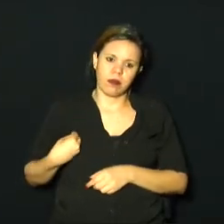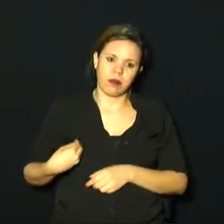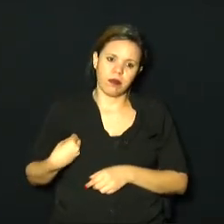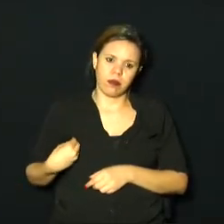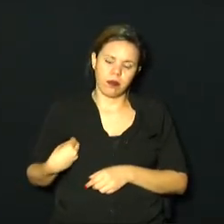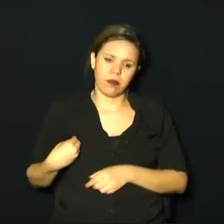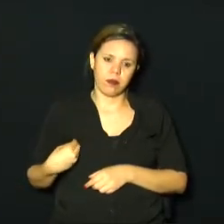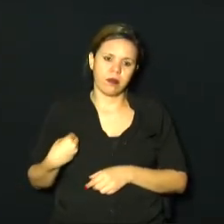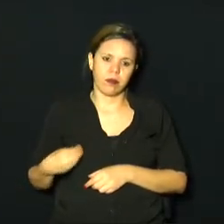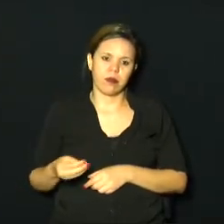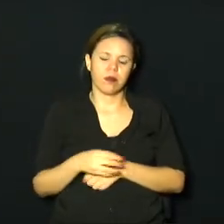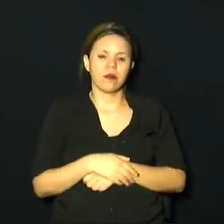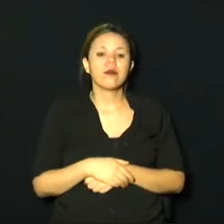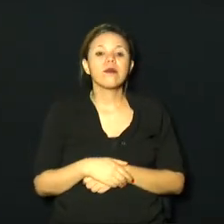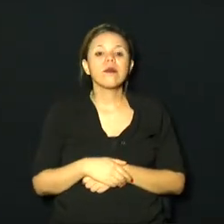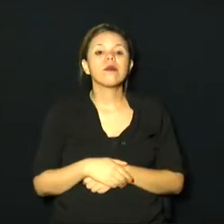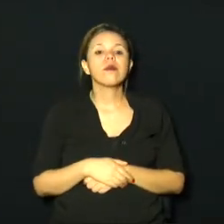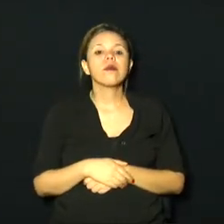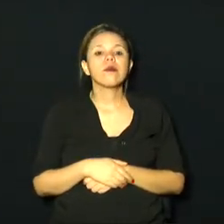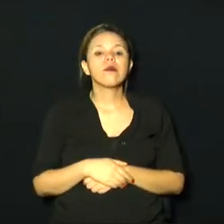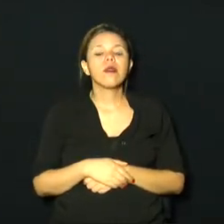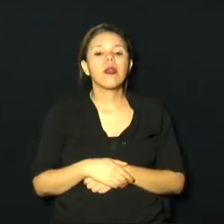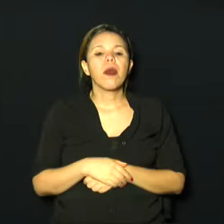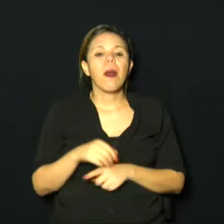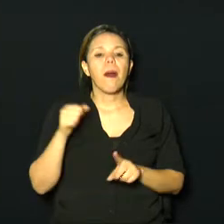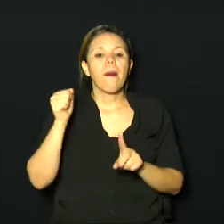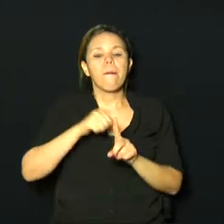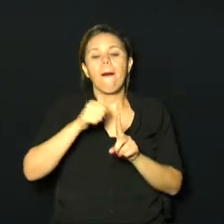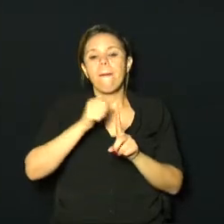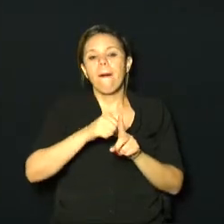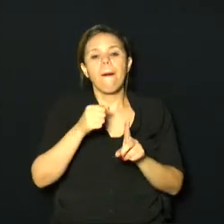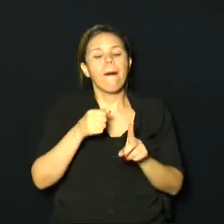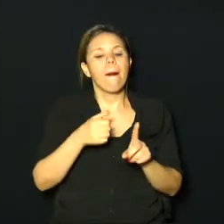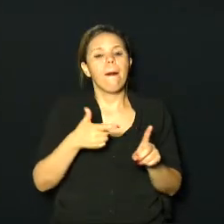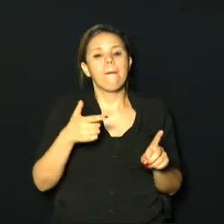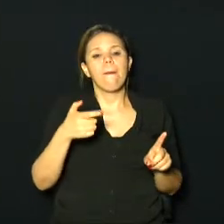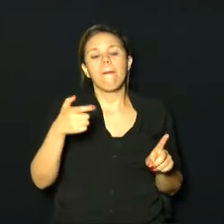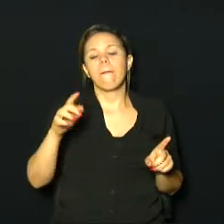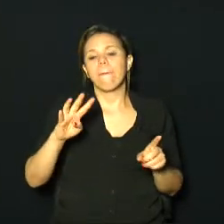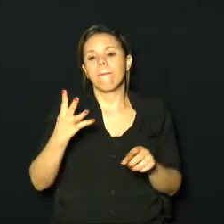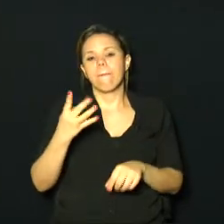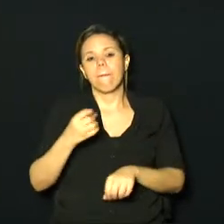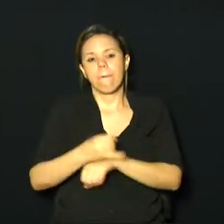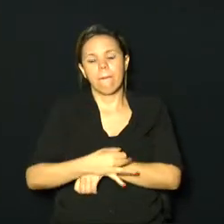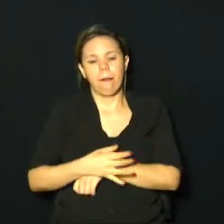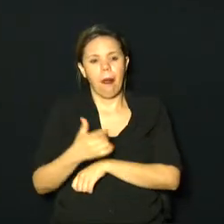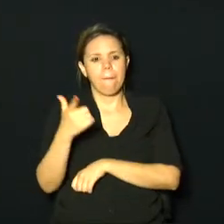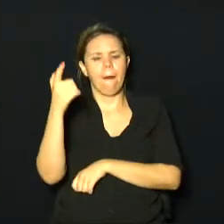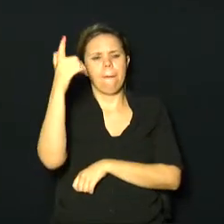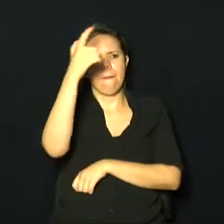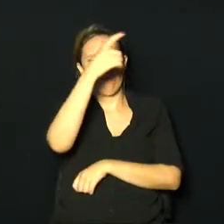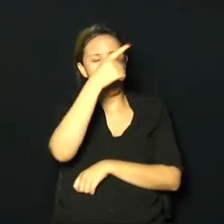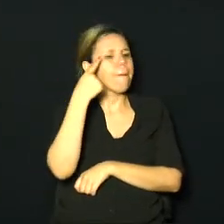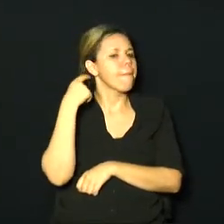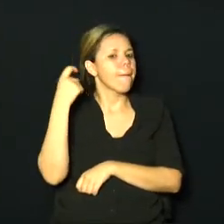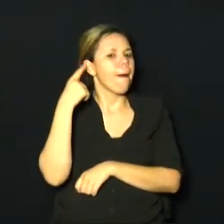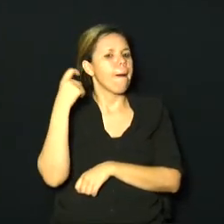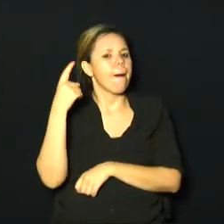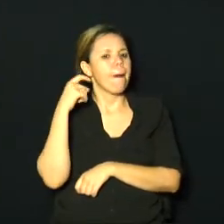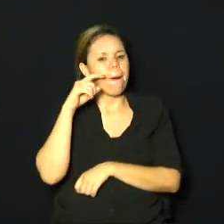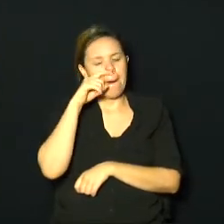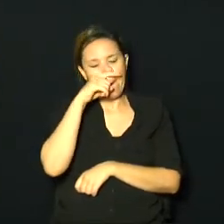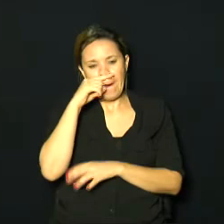eles batiam naqueles escudos que você escutavam, 4 horas da manhã, bum, bum, e